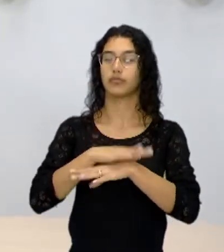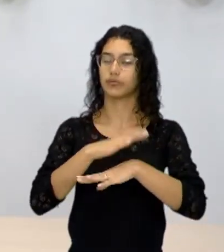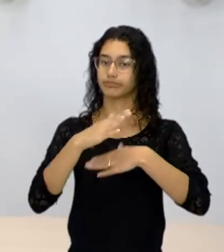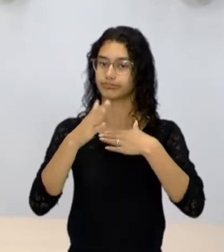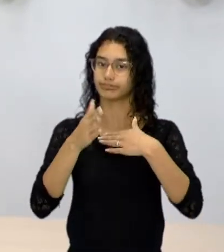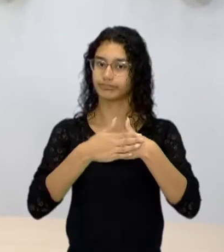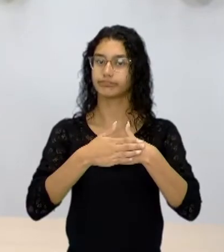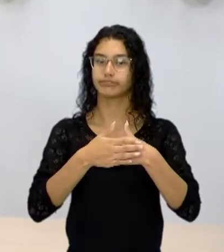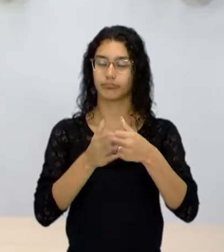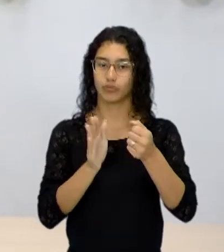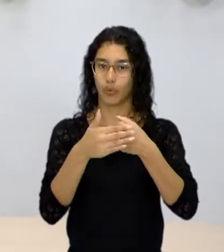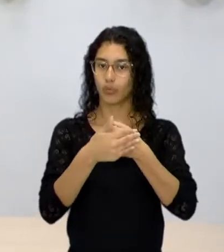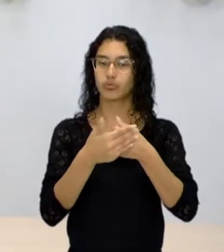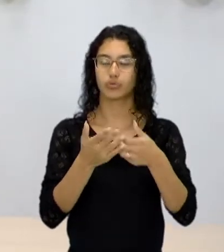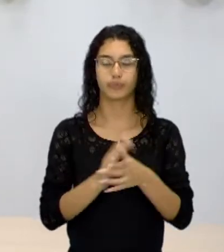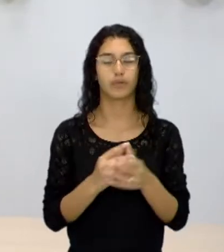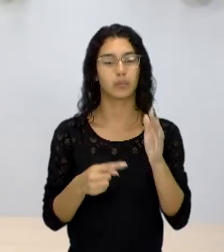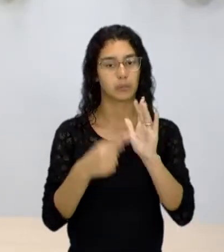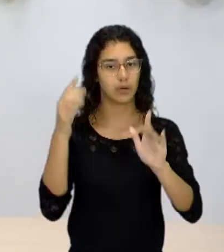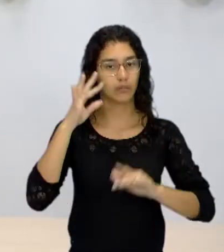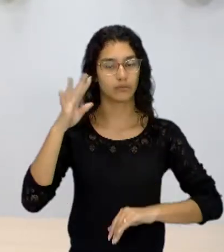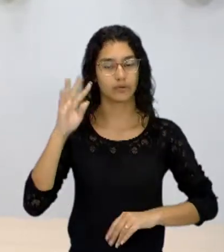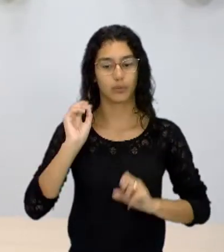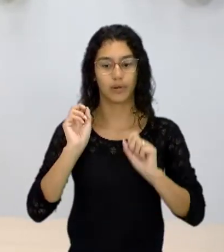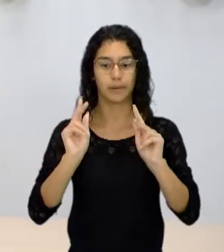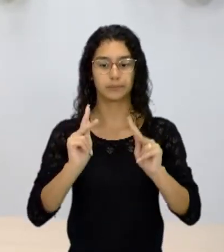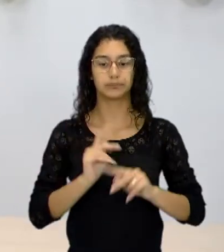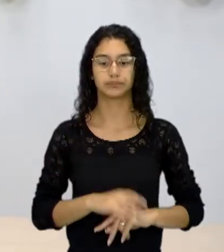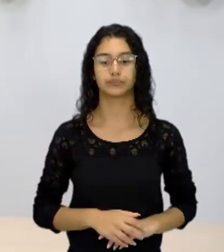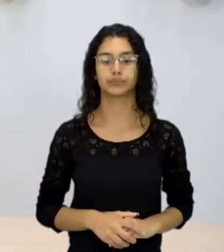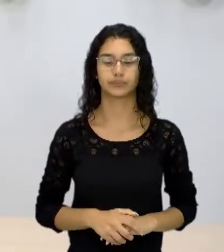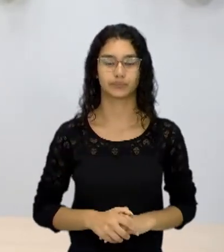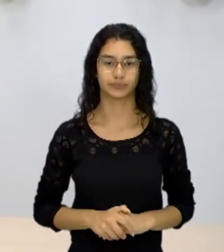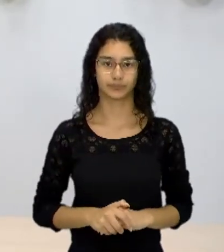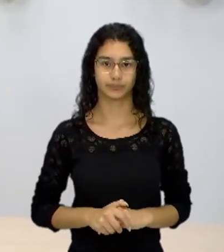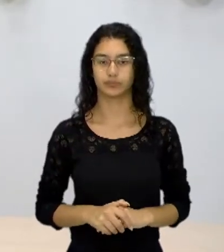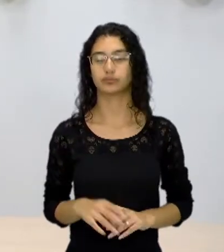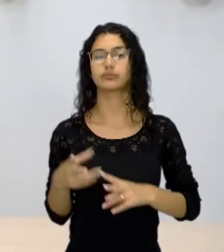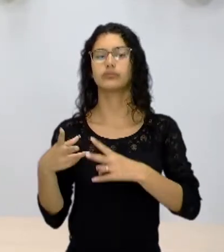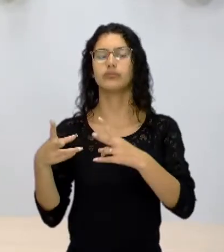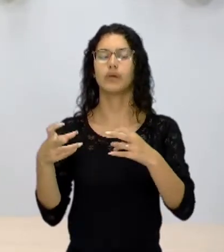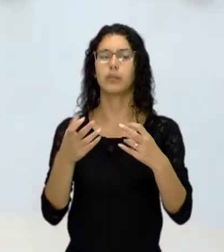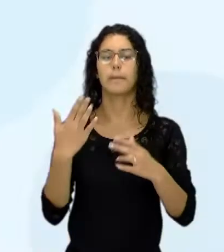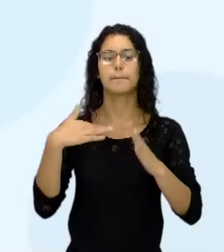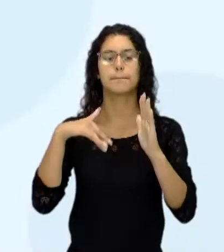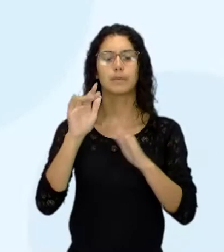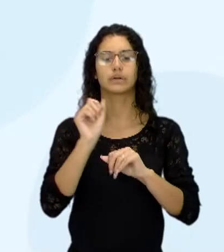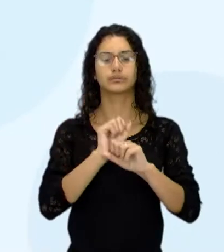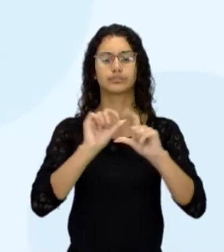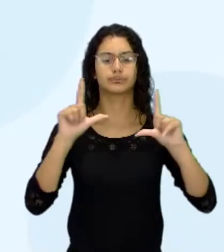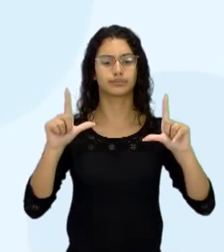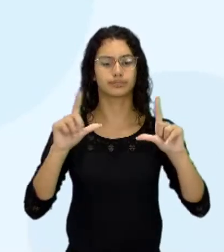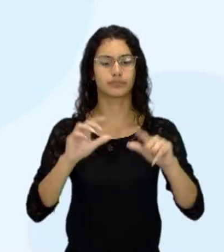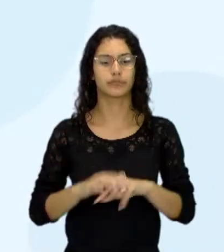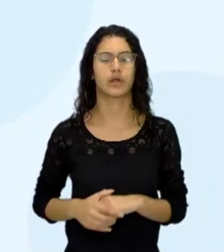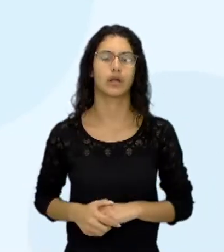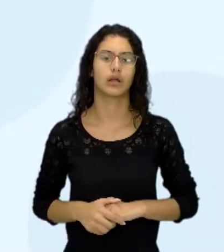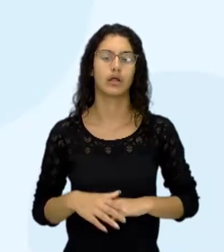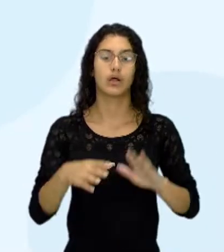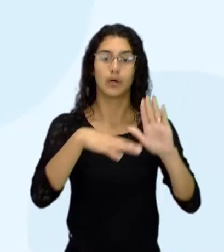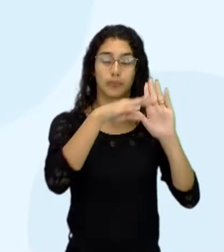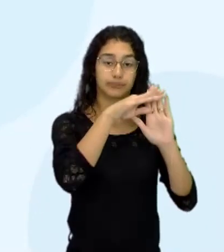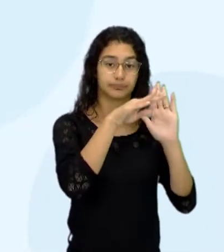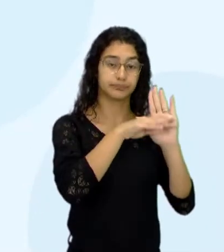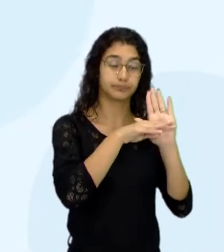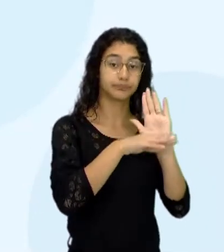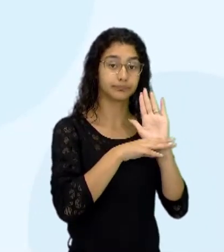bolha aí. Essa é a primeira reflexão, tá? O que observamos mais? Vamos lá na tela. Aí eu elenquei algumas coisinhas aí,